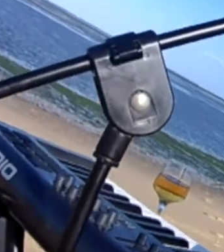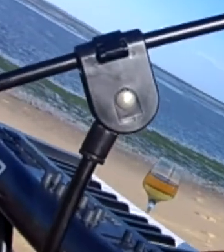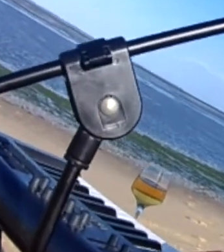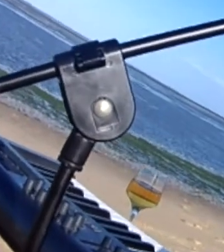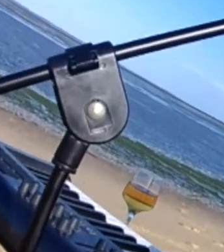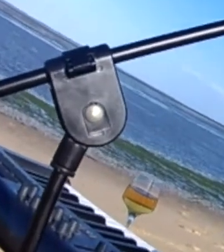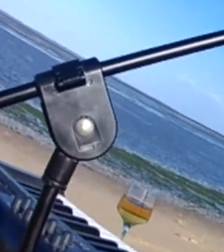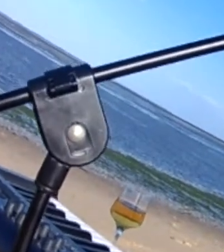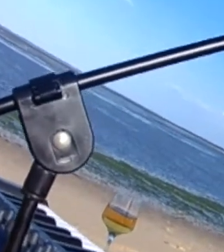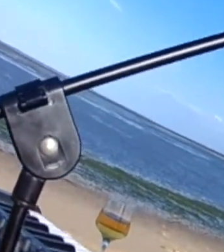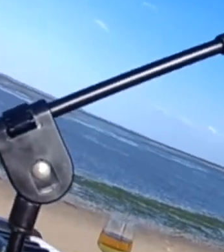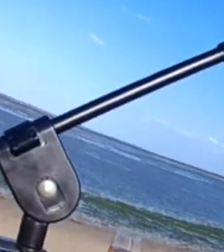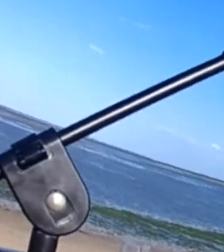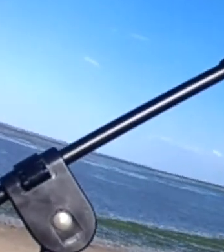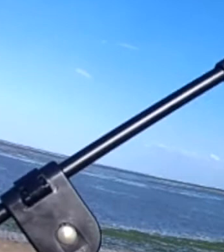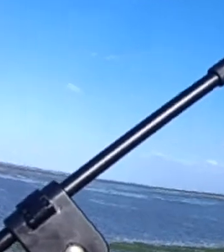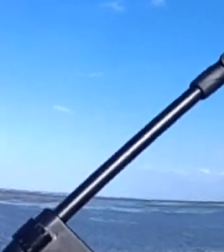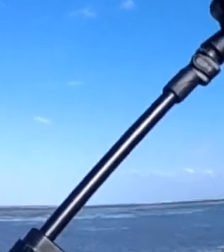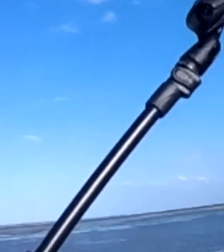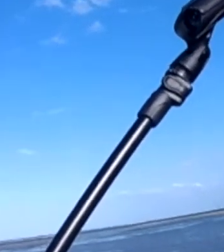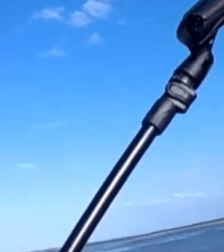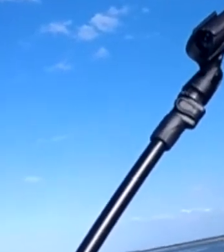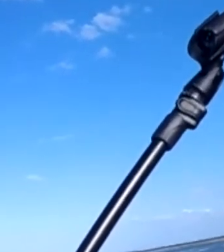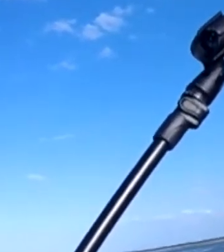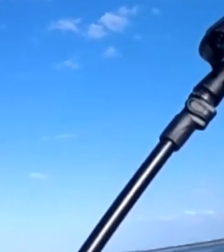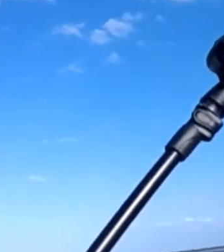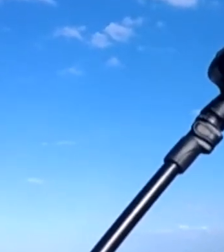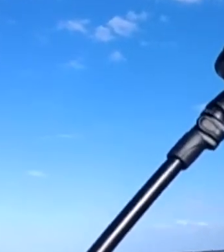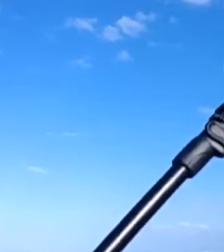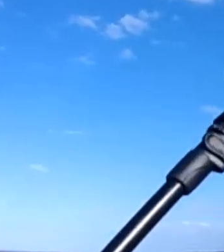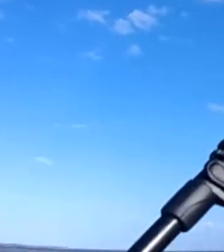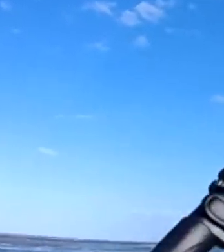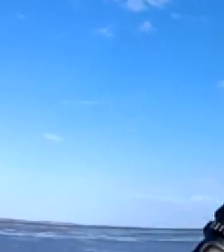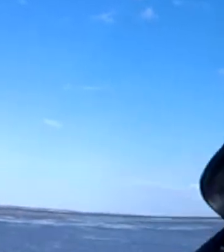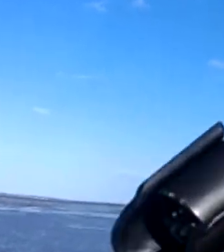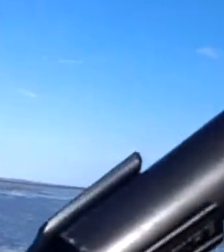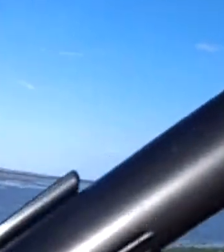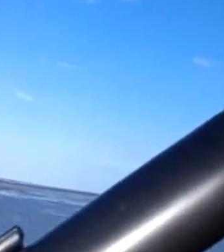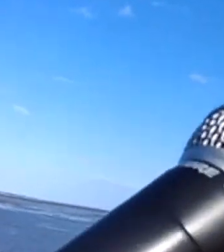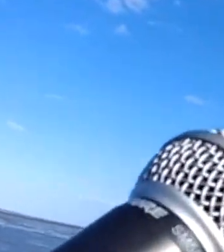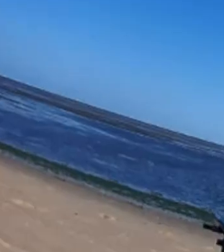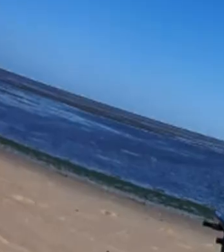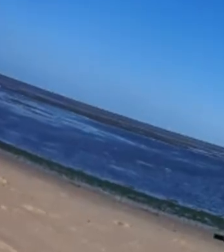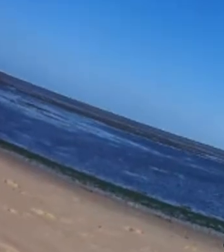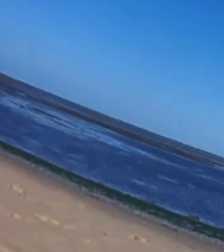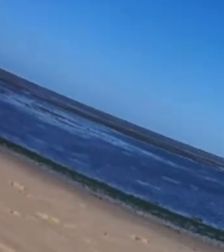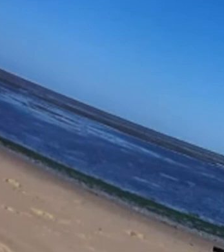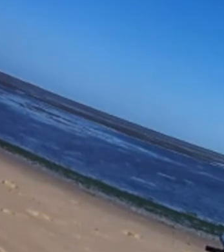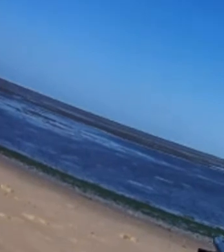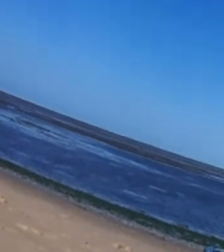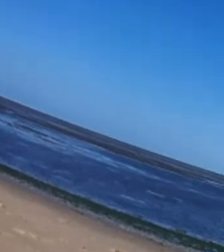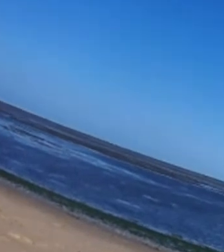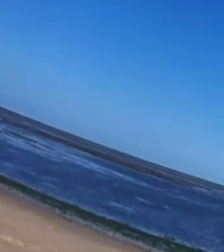I'm high and under pressure, and my body's calling you to see me again.